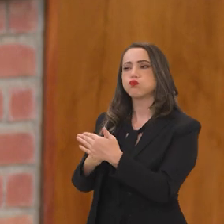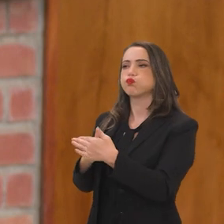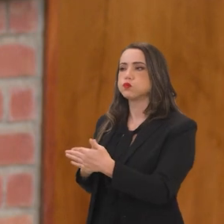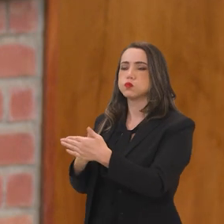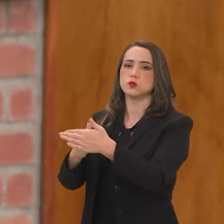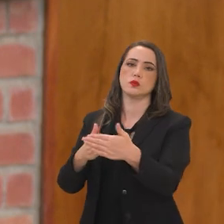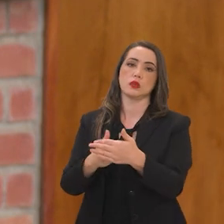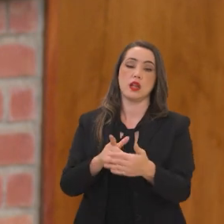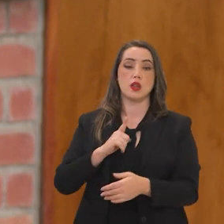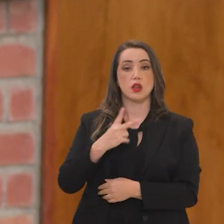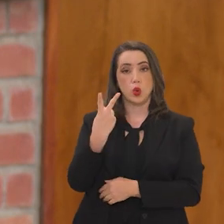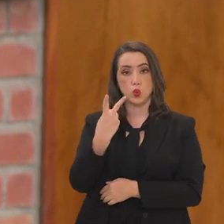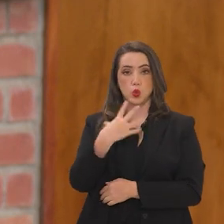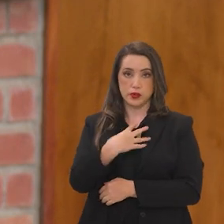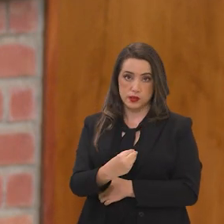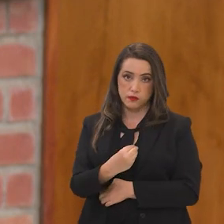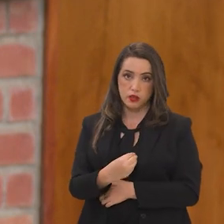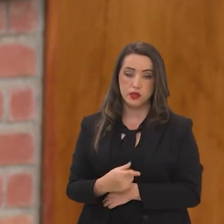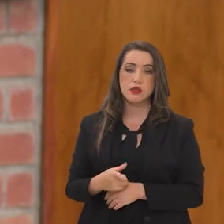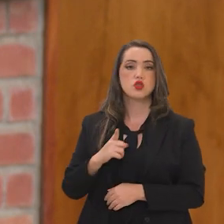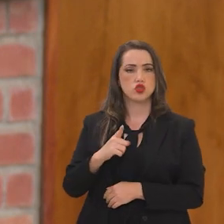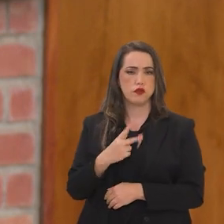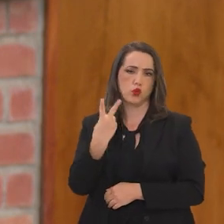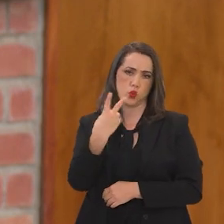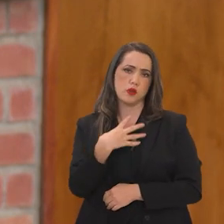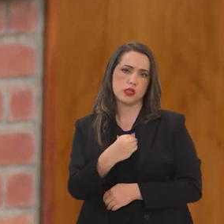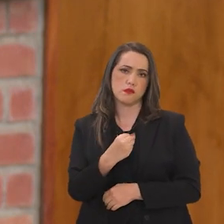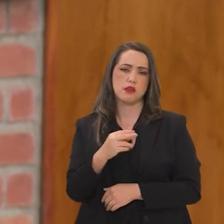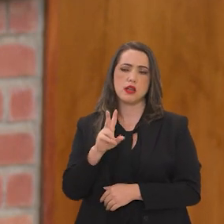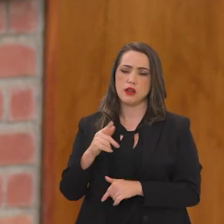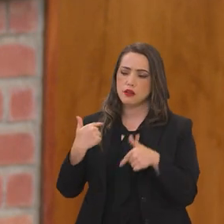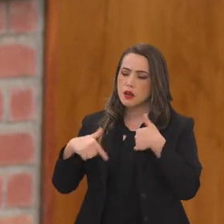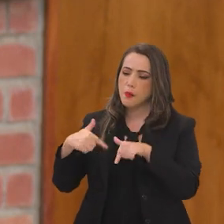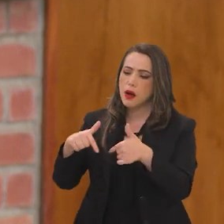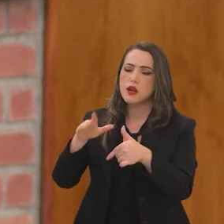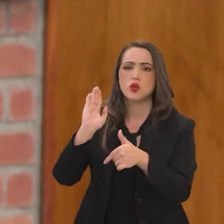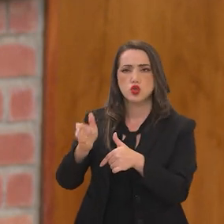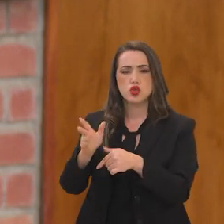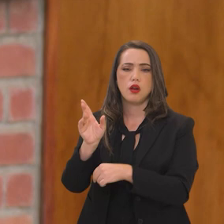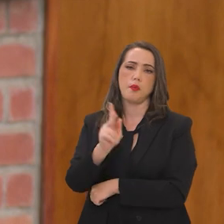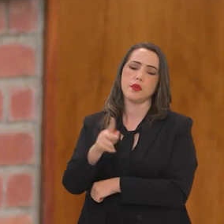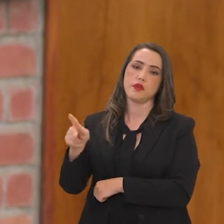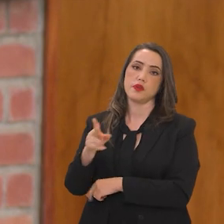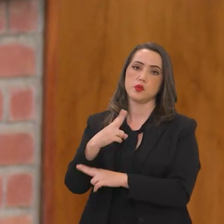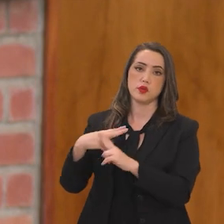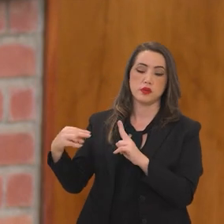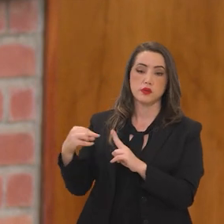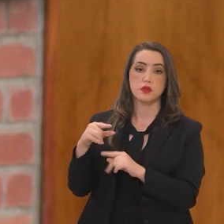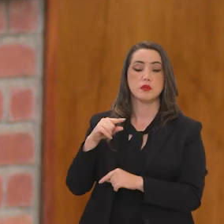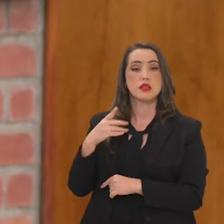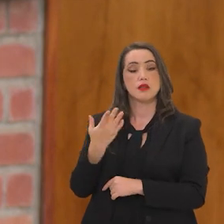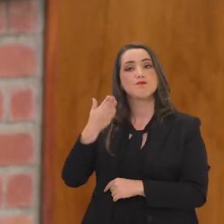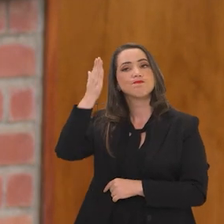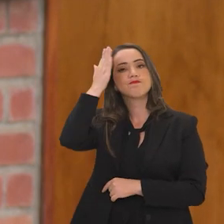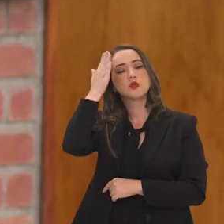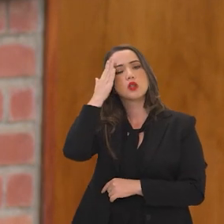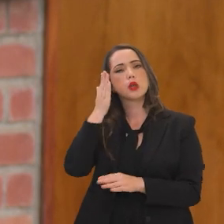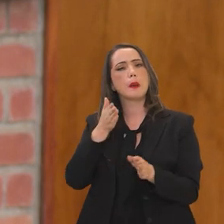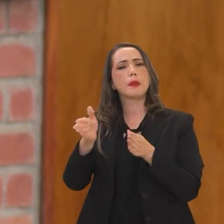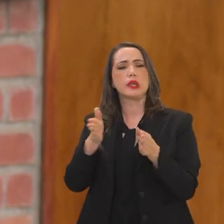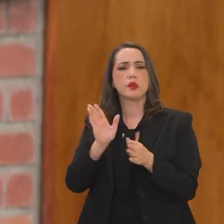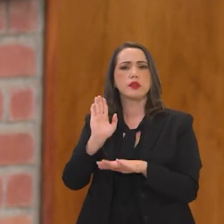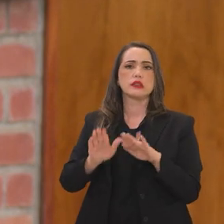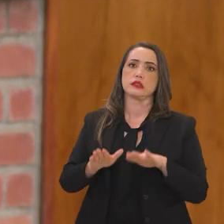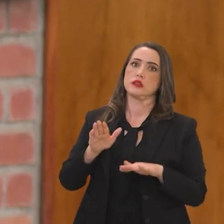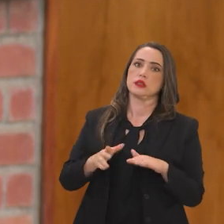né Tenho duas filhas tive as minhas duas filhas trabalhando aqui já como docentes na ONB e sei que foram